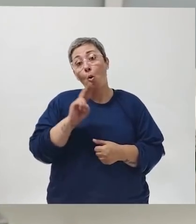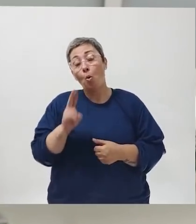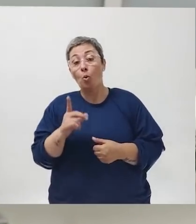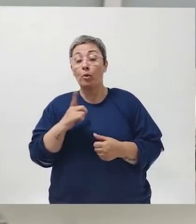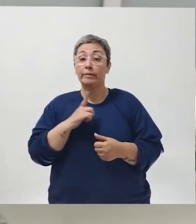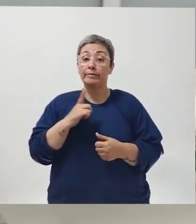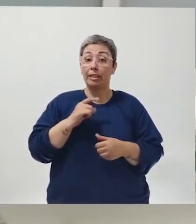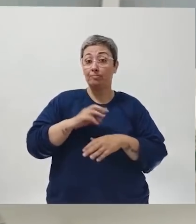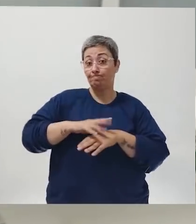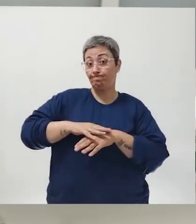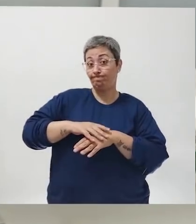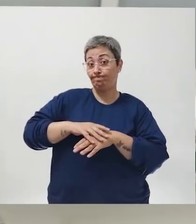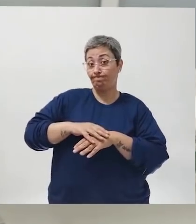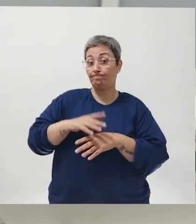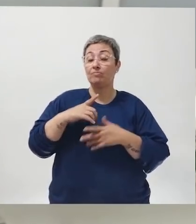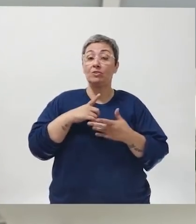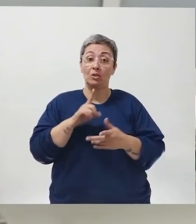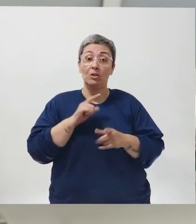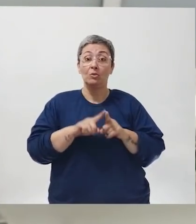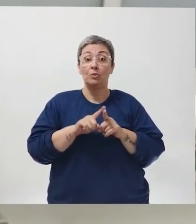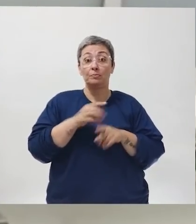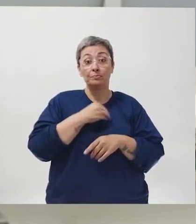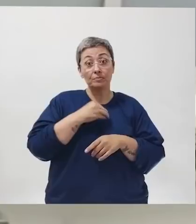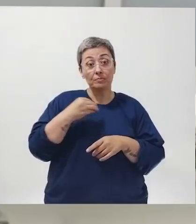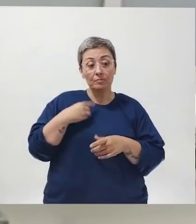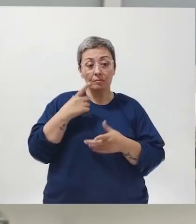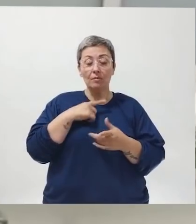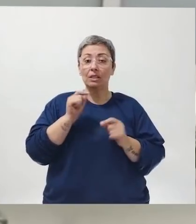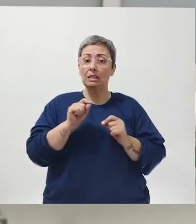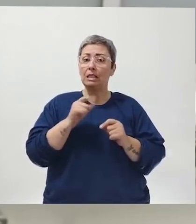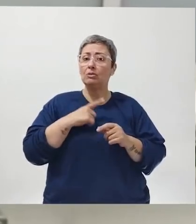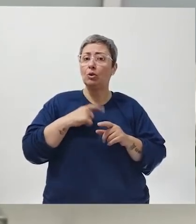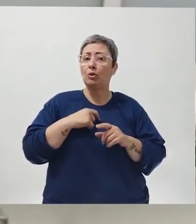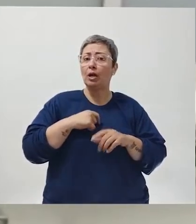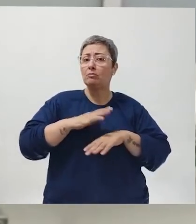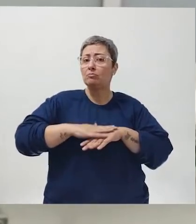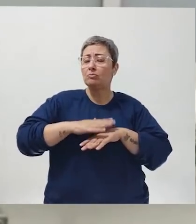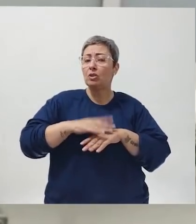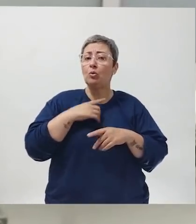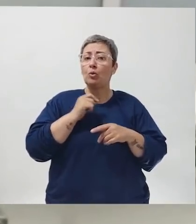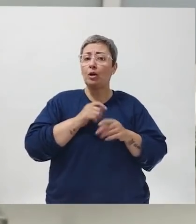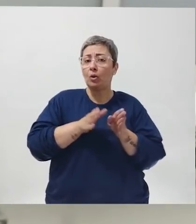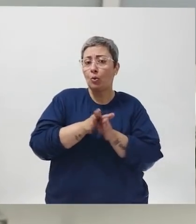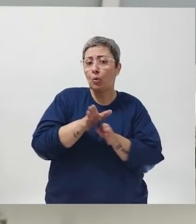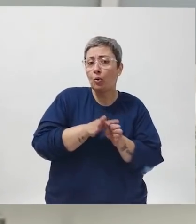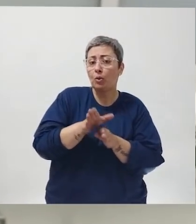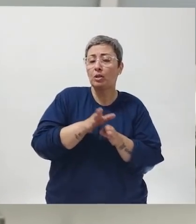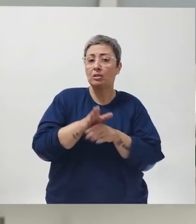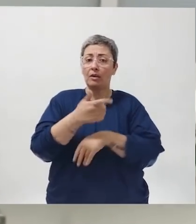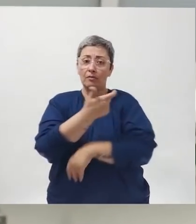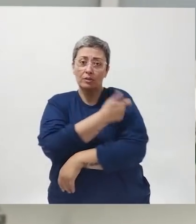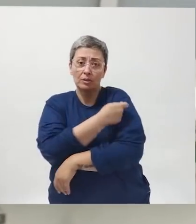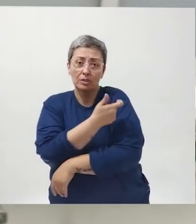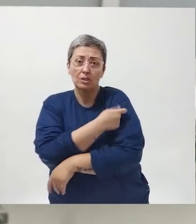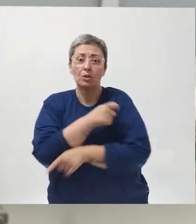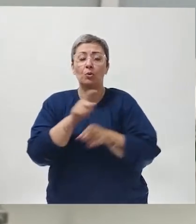pediatra, entre as funções, ele orienta a vacinação, orienta a